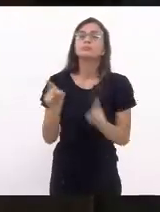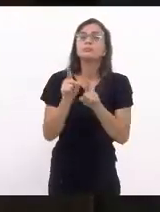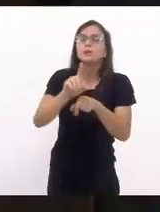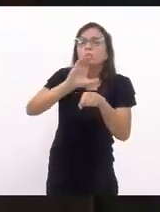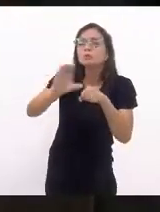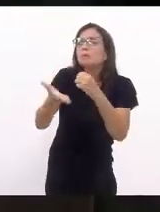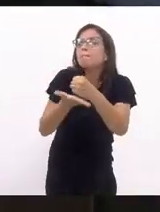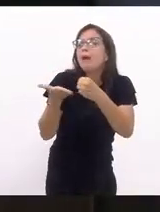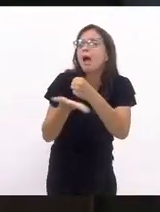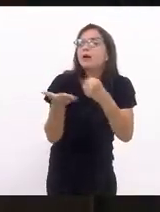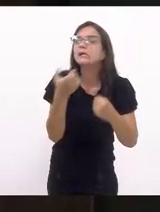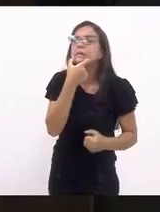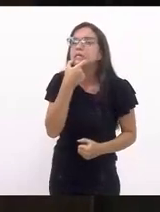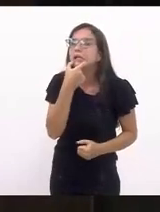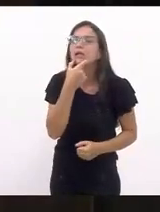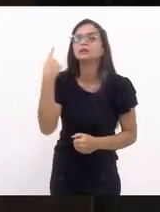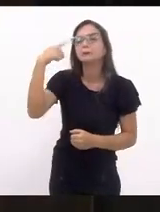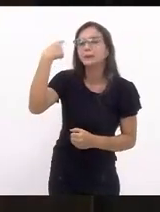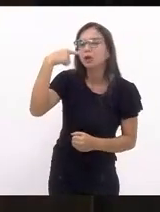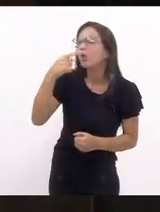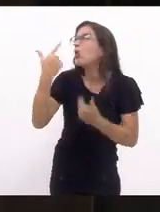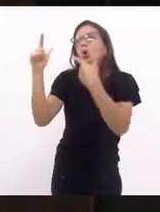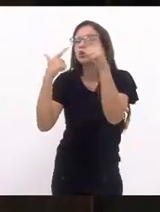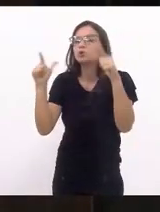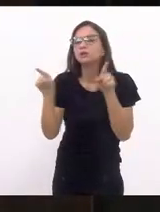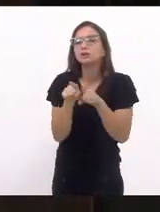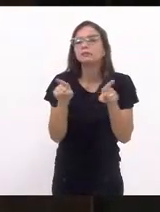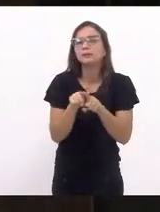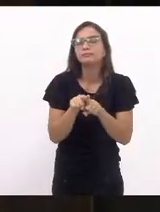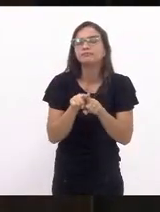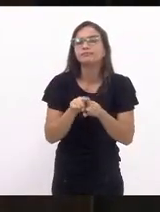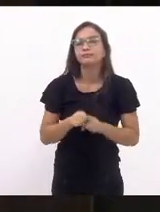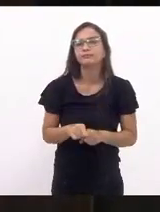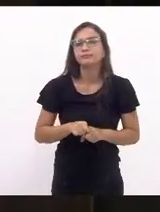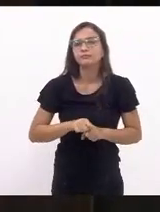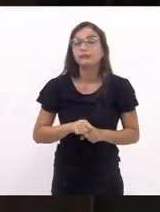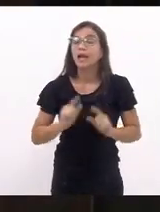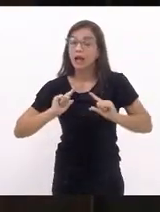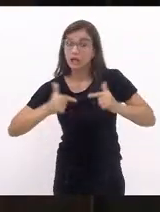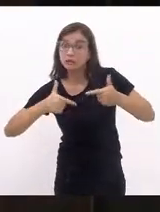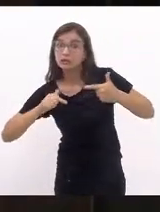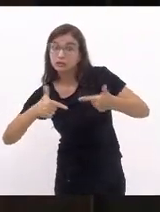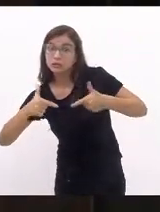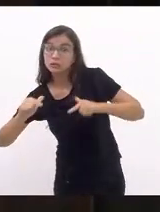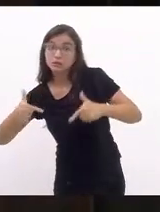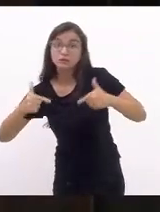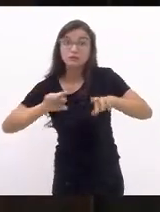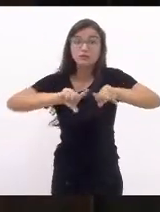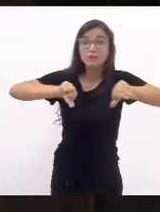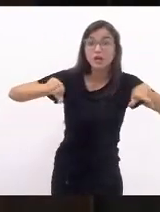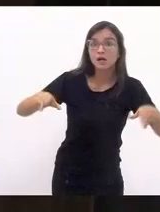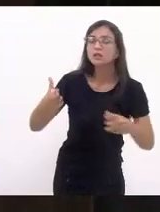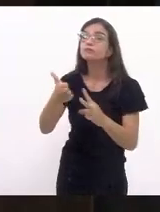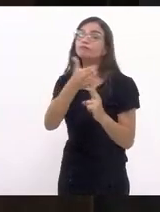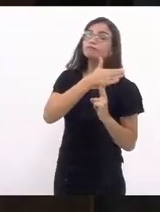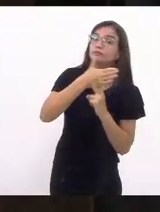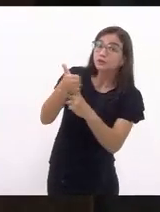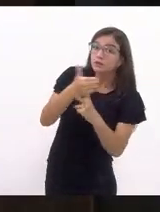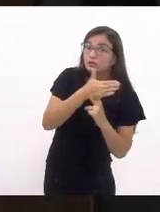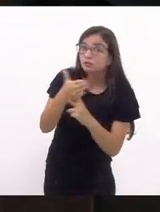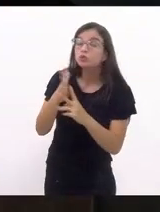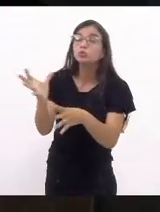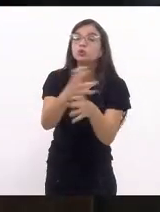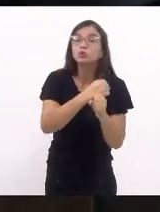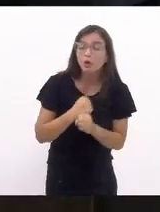espanhol entre outros em todas essas ações foram realizadas em formato híbrido e ao